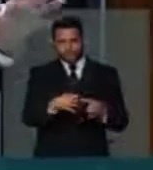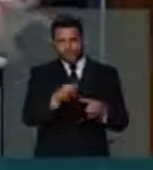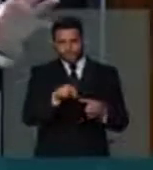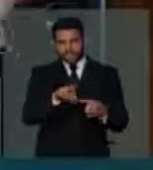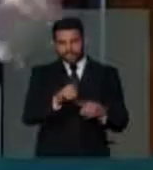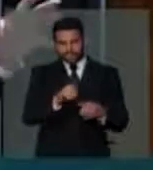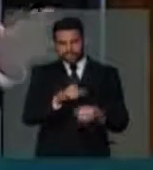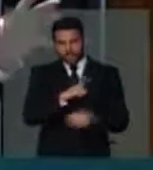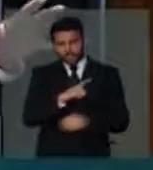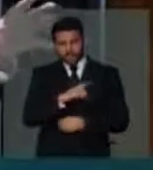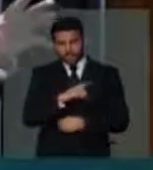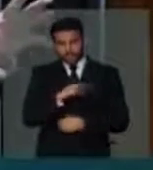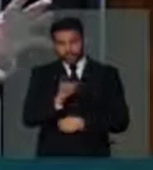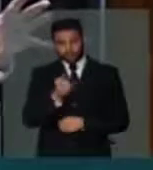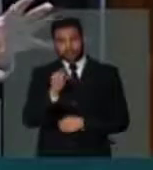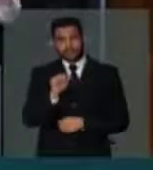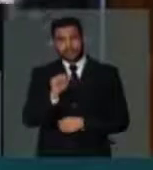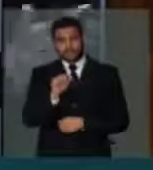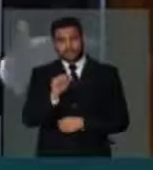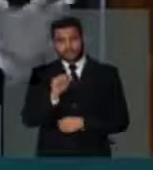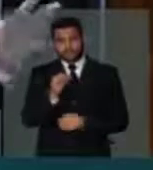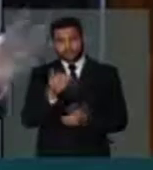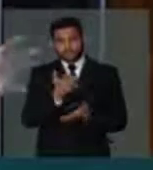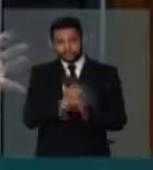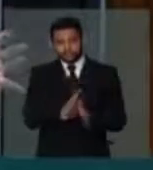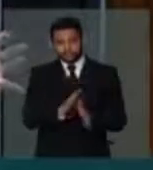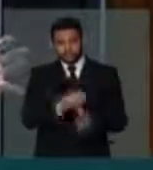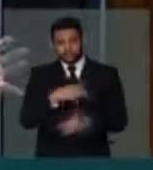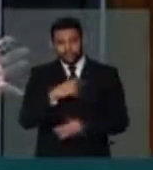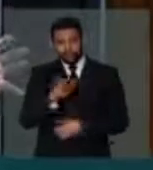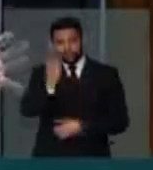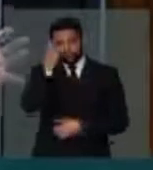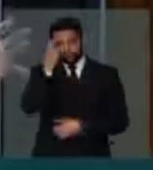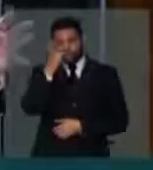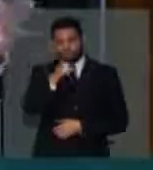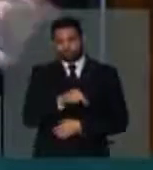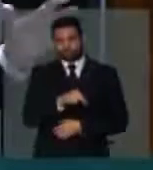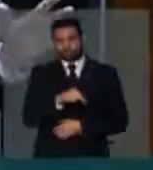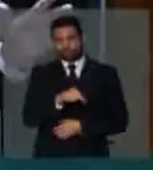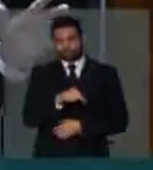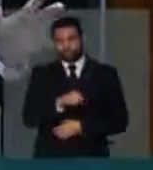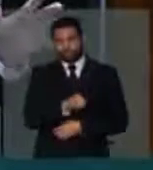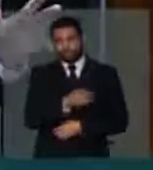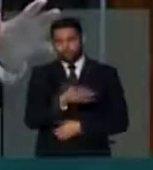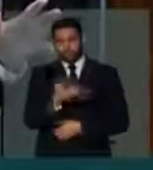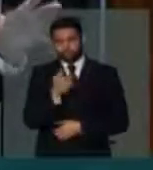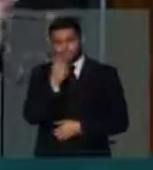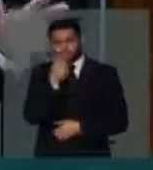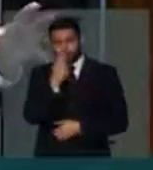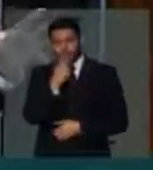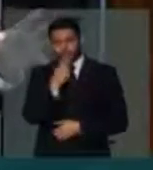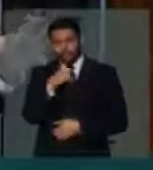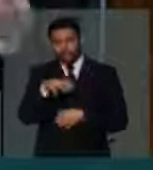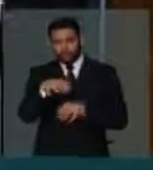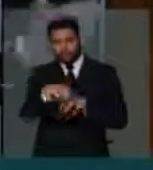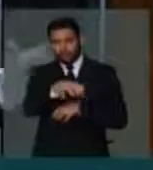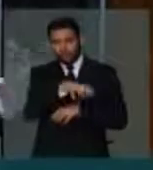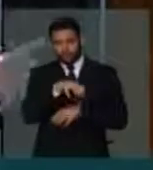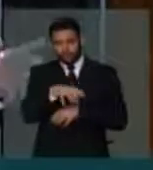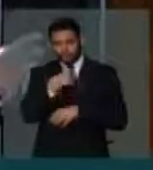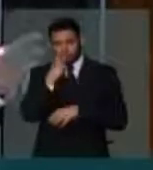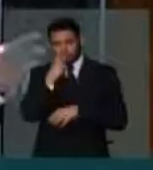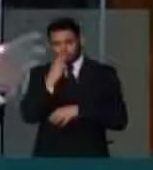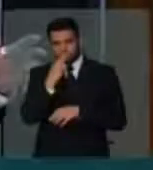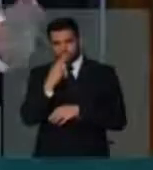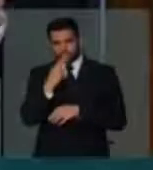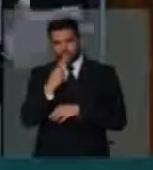Reservas que tinham a finalidade de destruir aquelas culturas, quase como áreas de